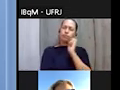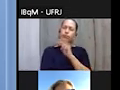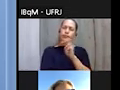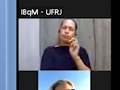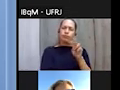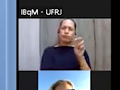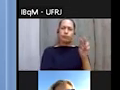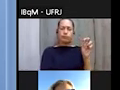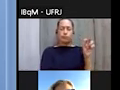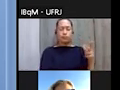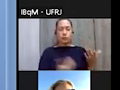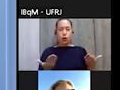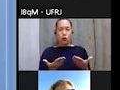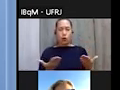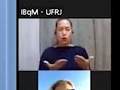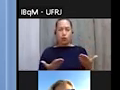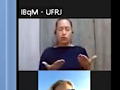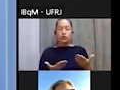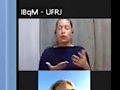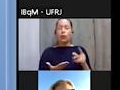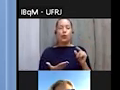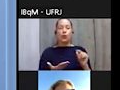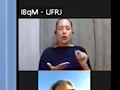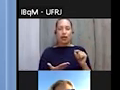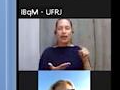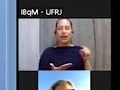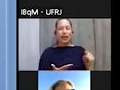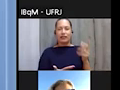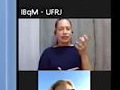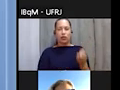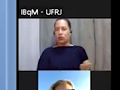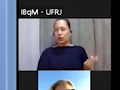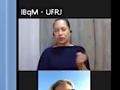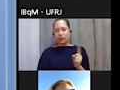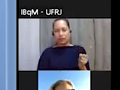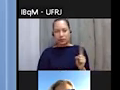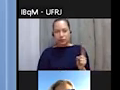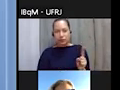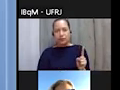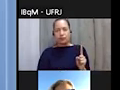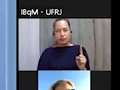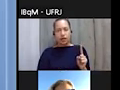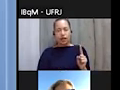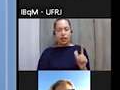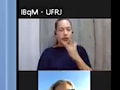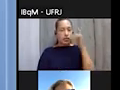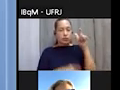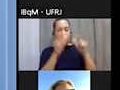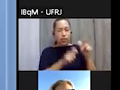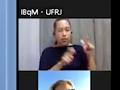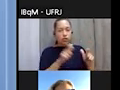hoje em dia é que essa negação do reconhecimento dos invisíveis da